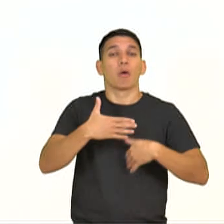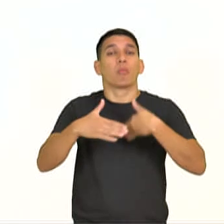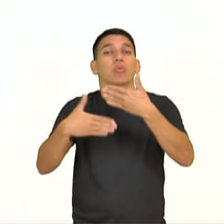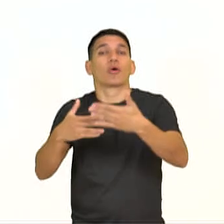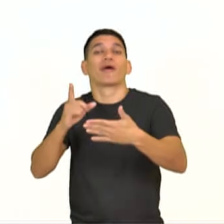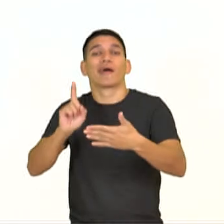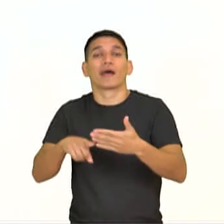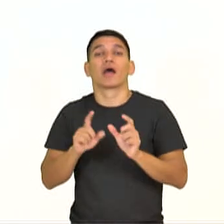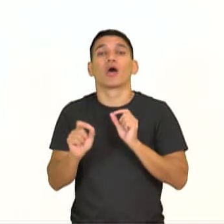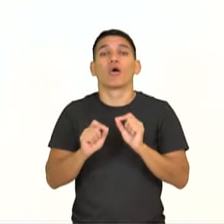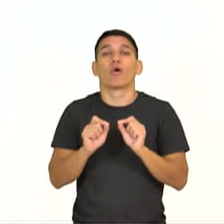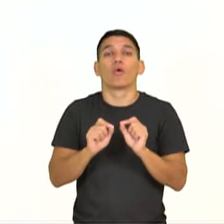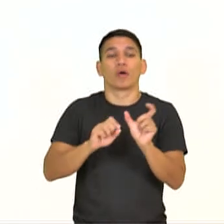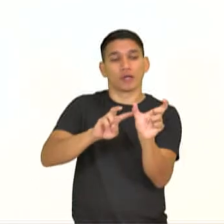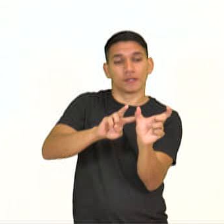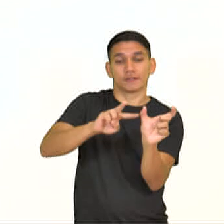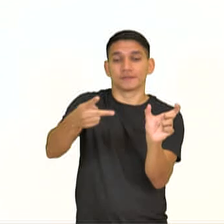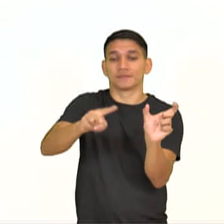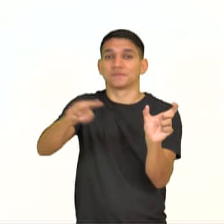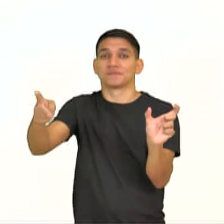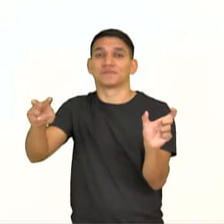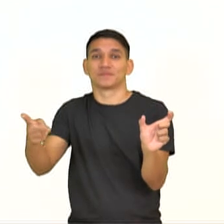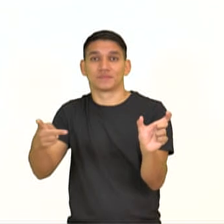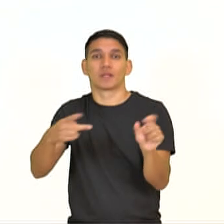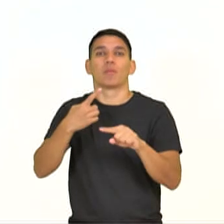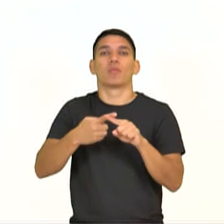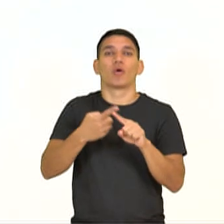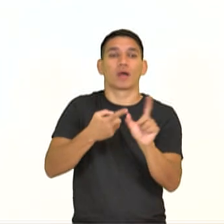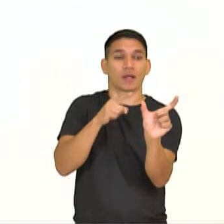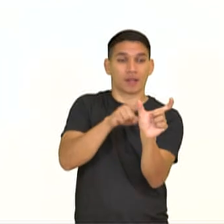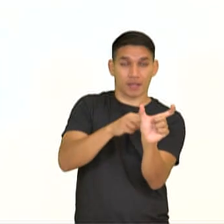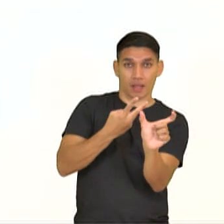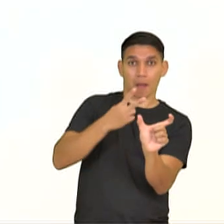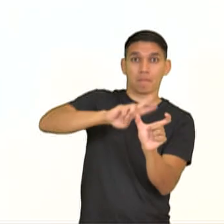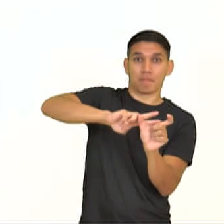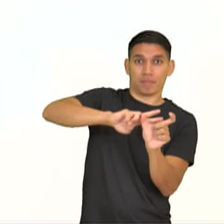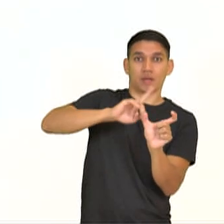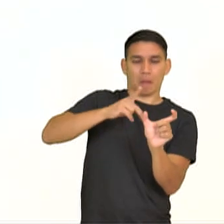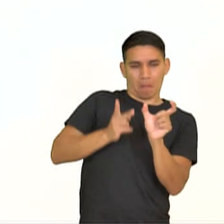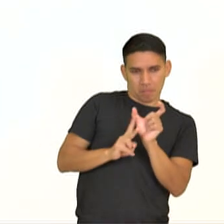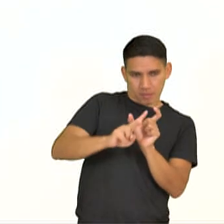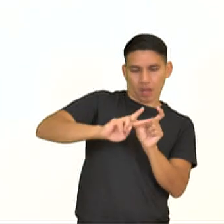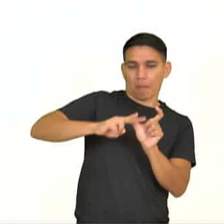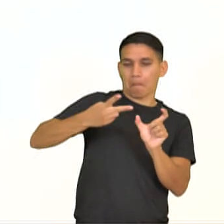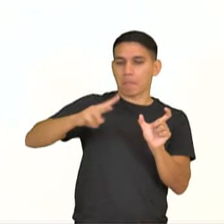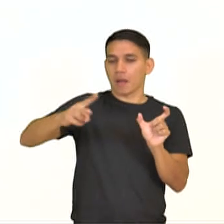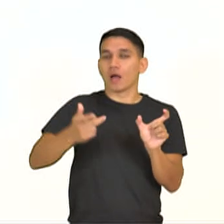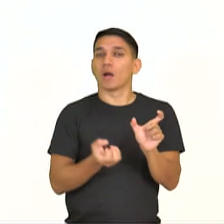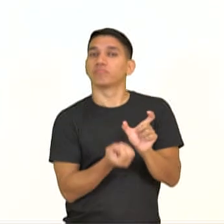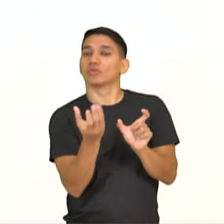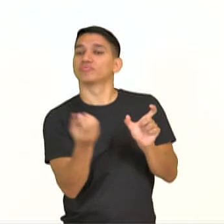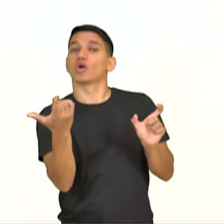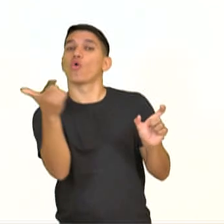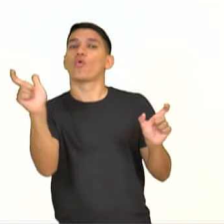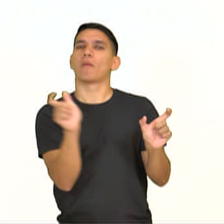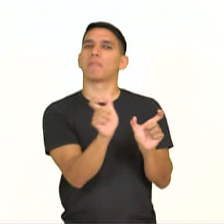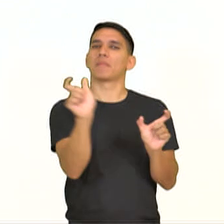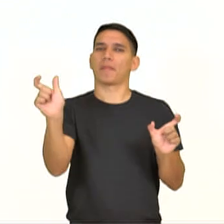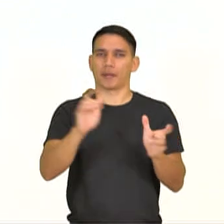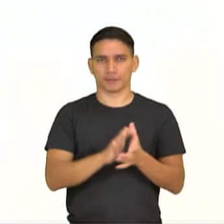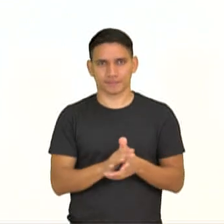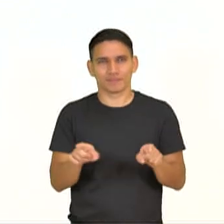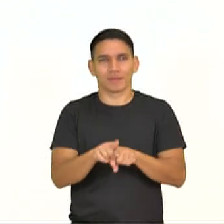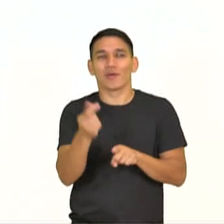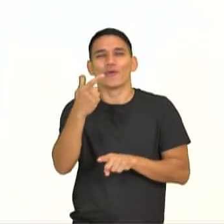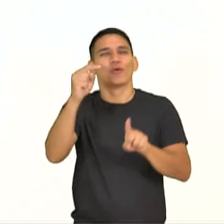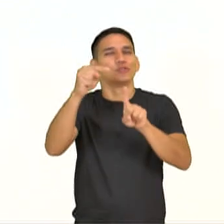que chamamos de derivação. A partir de um radical, eu construo novas palavras, né? Então, vamos ver mais